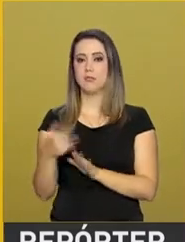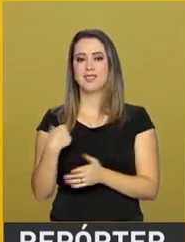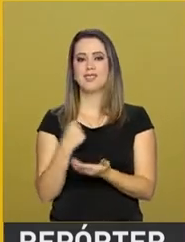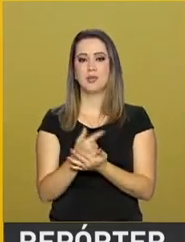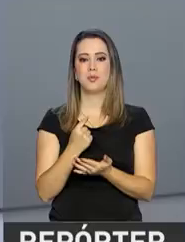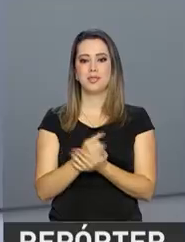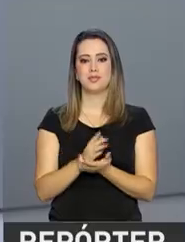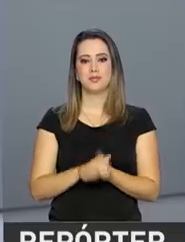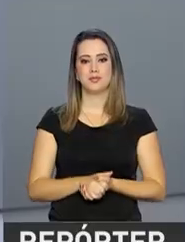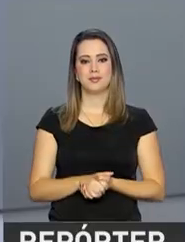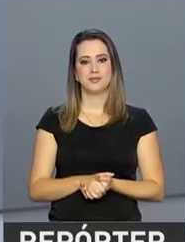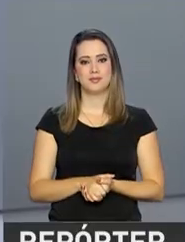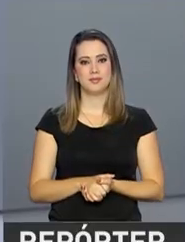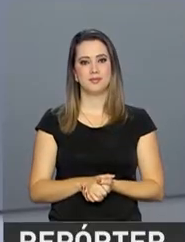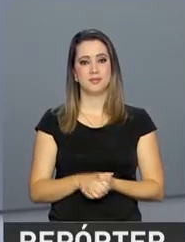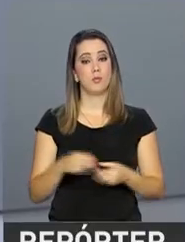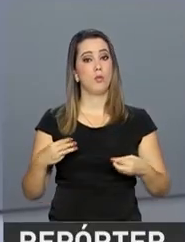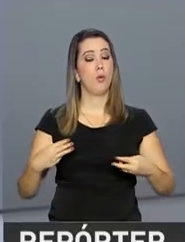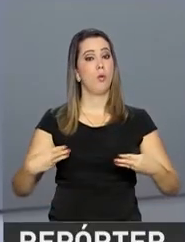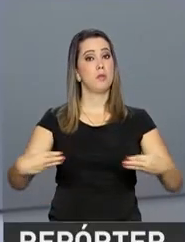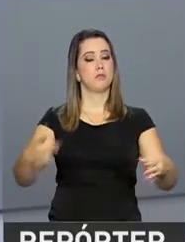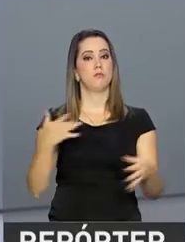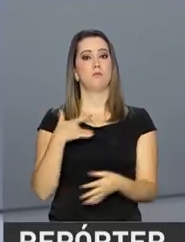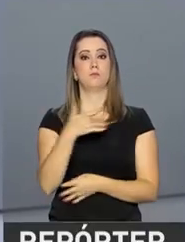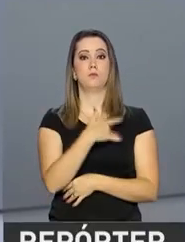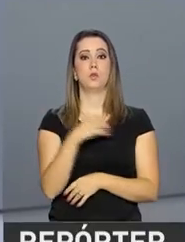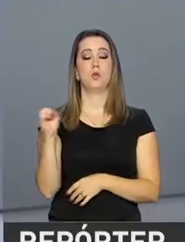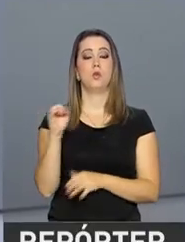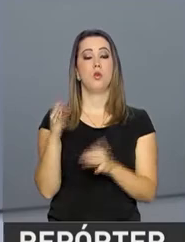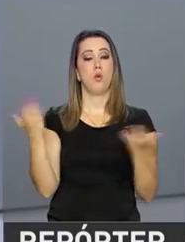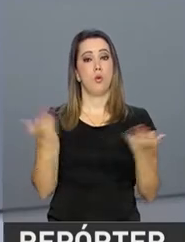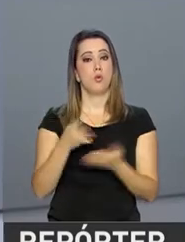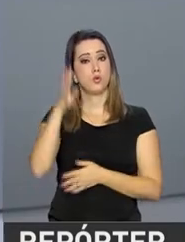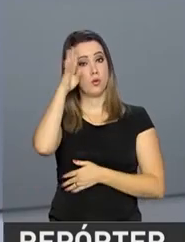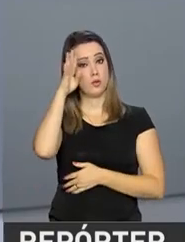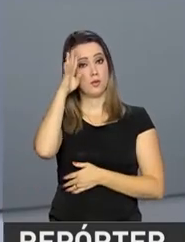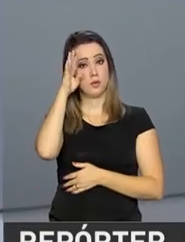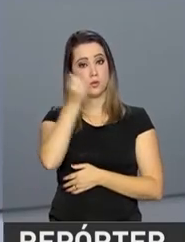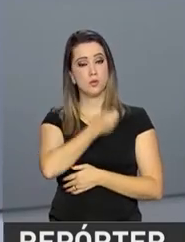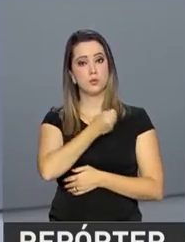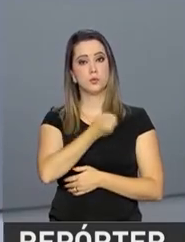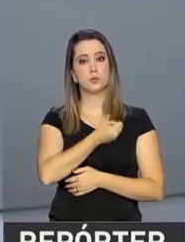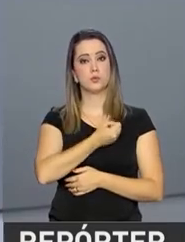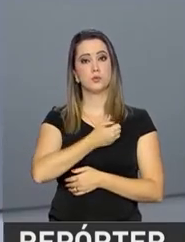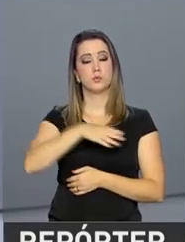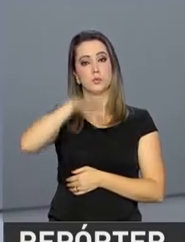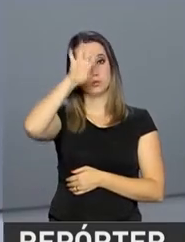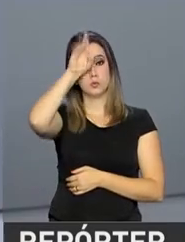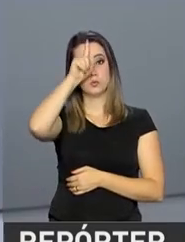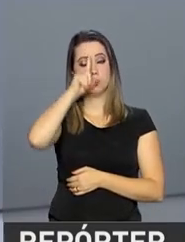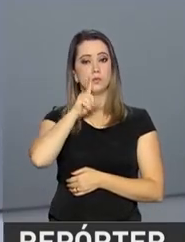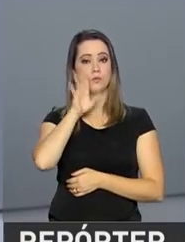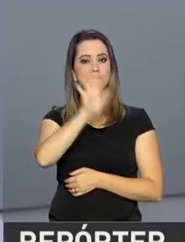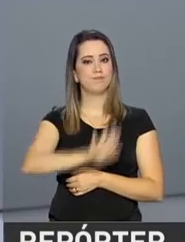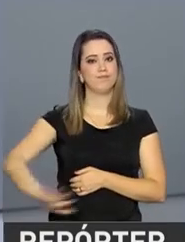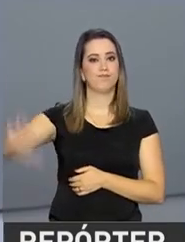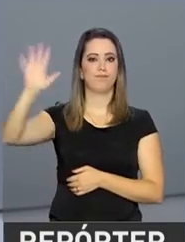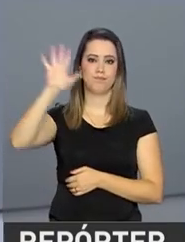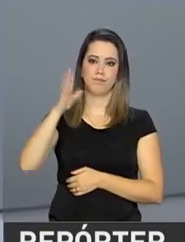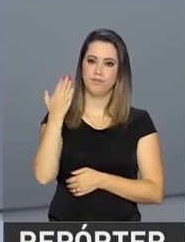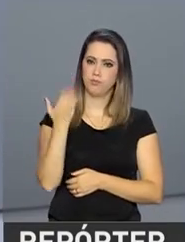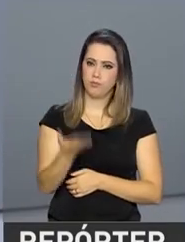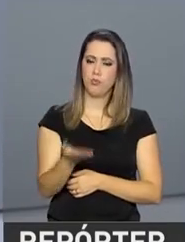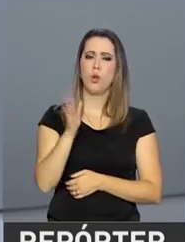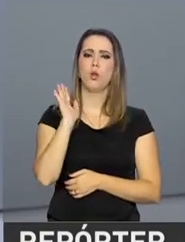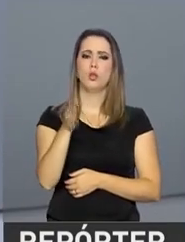comprar o ministério da saúde atualizou nesta quarta feira os dados sobre a situação da febre amarela no